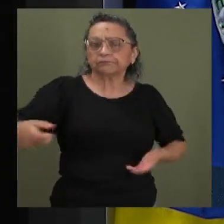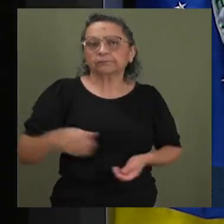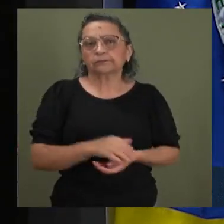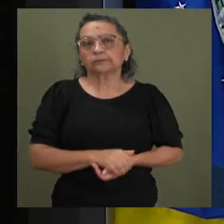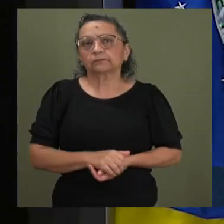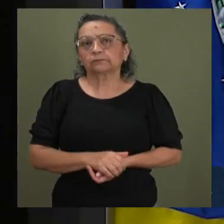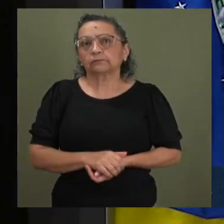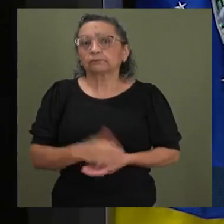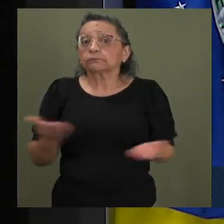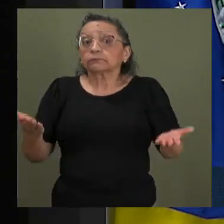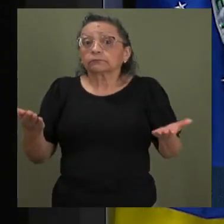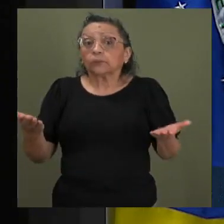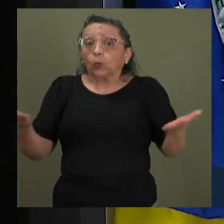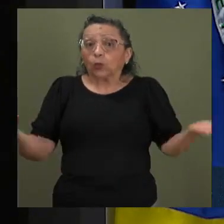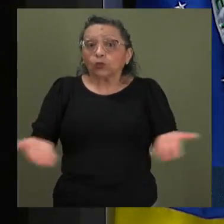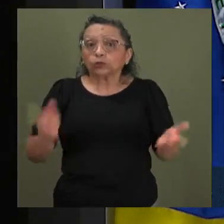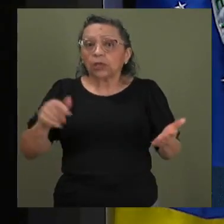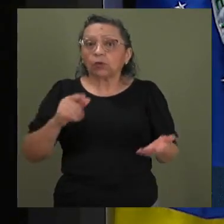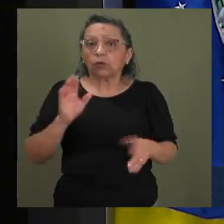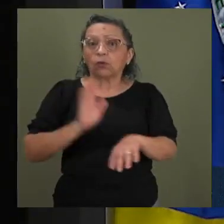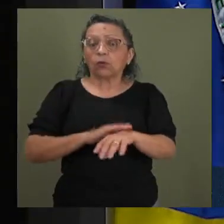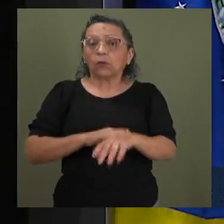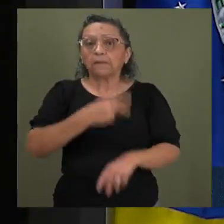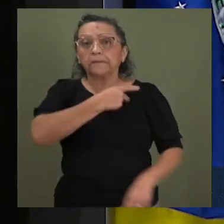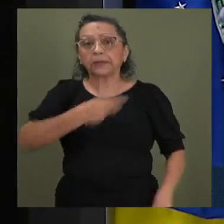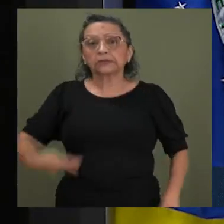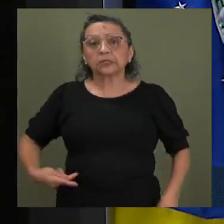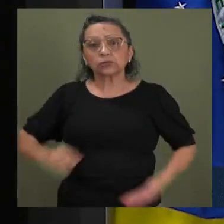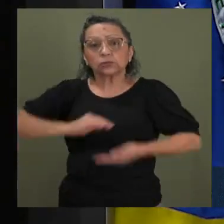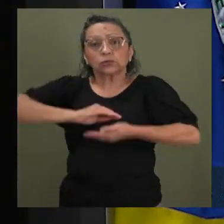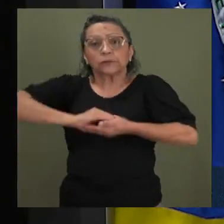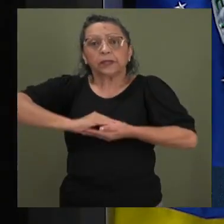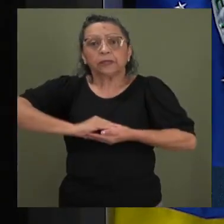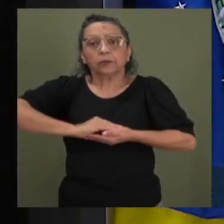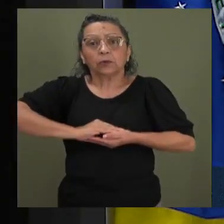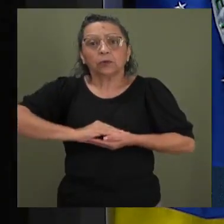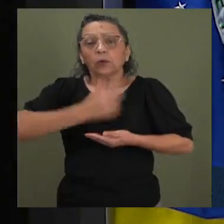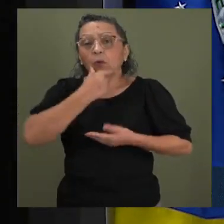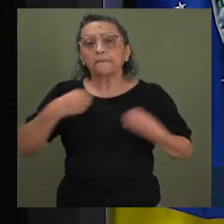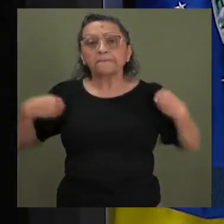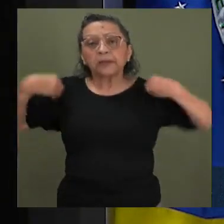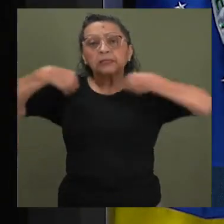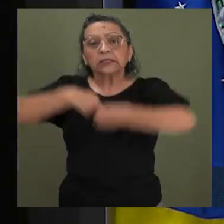que hoje é o atual presidente do Supremo Tribunal Federal, do ministro Barroso.